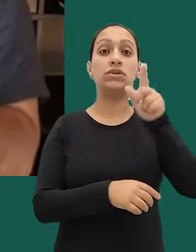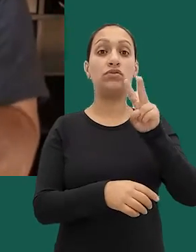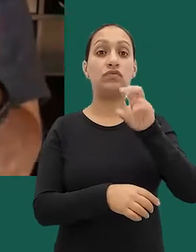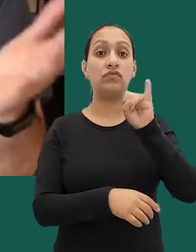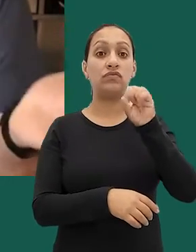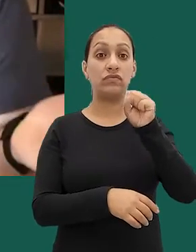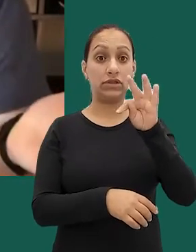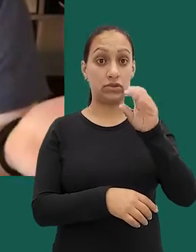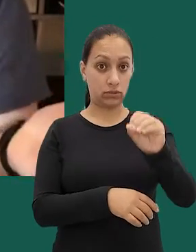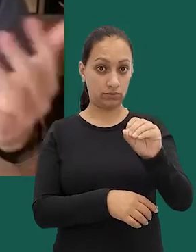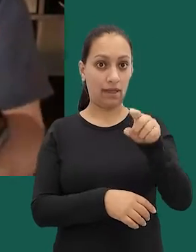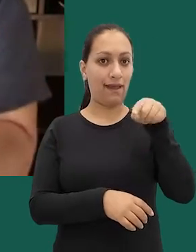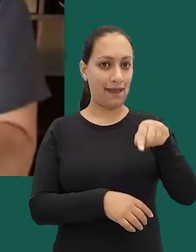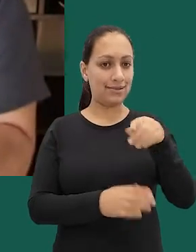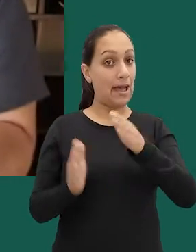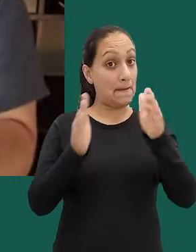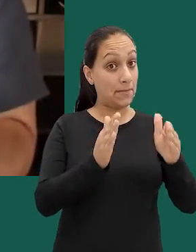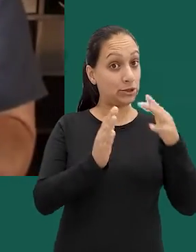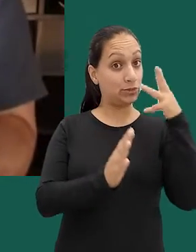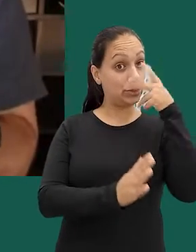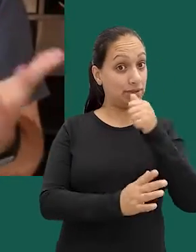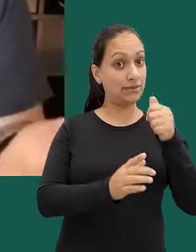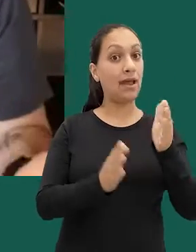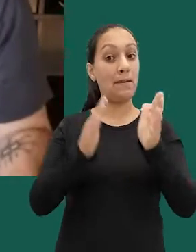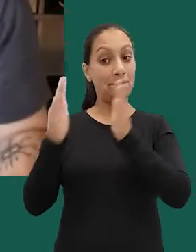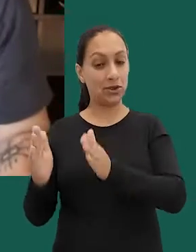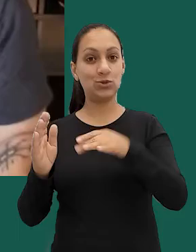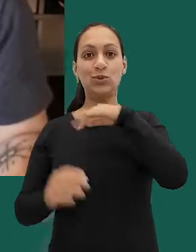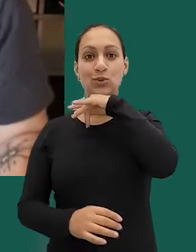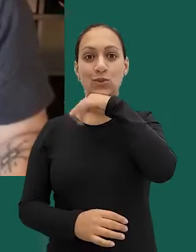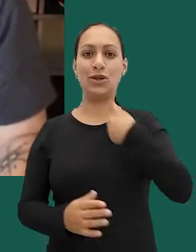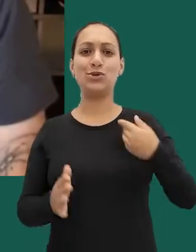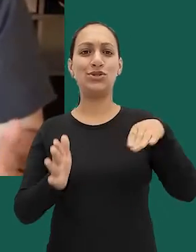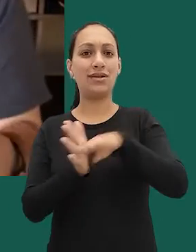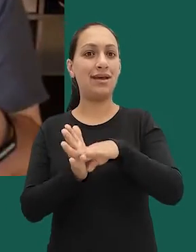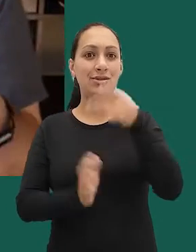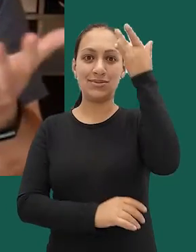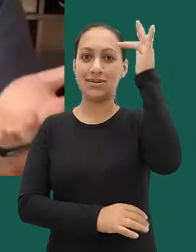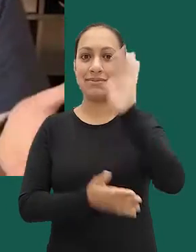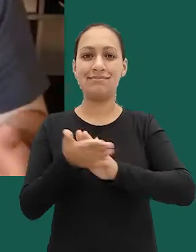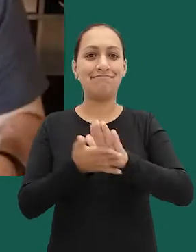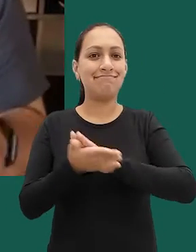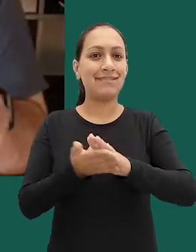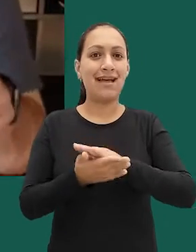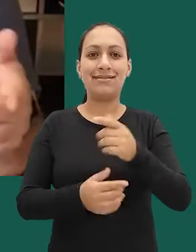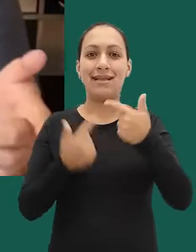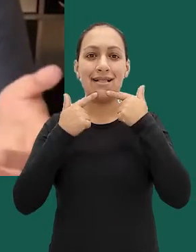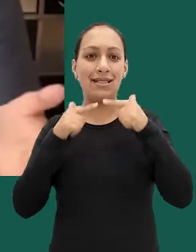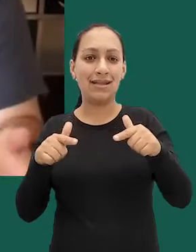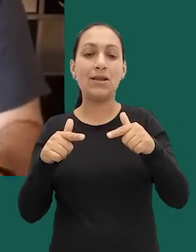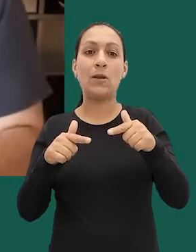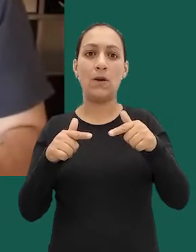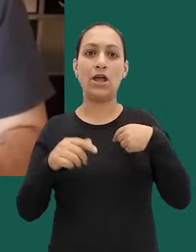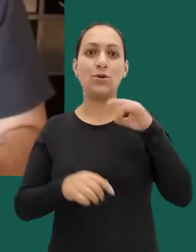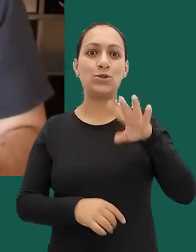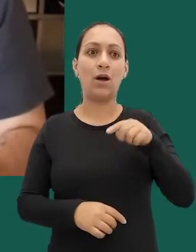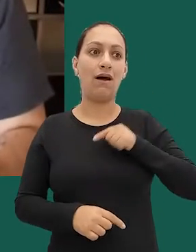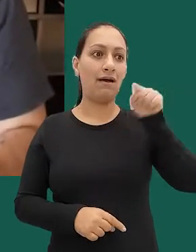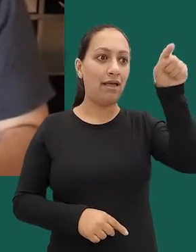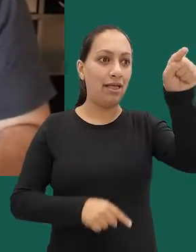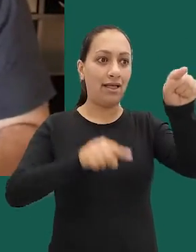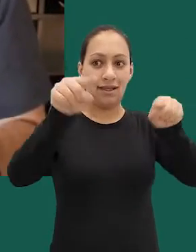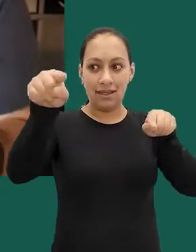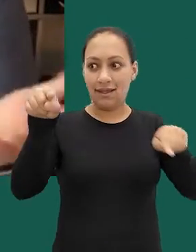Essa é a parte bonita da história. A parte ruim é que eu cheguei, eu mal sabia falar inglês, eu literalmente apontava para as coisas, eu achava